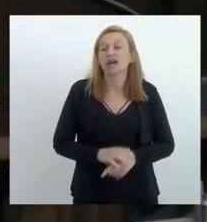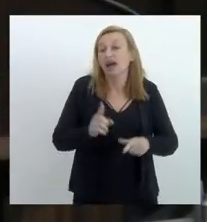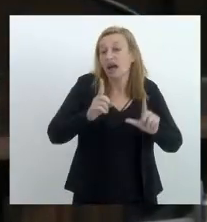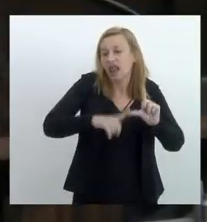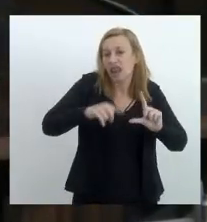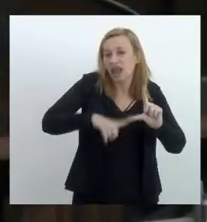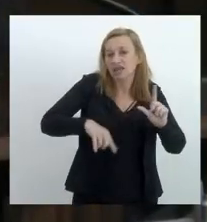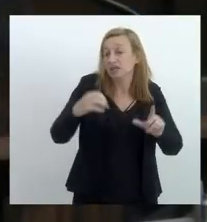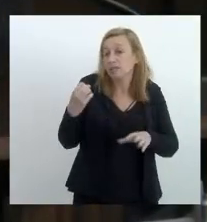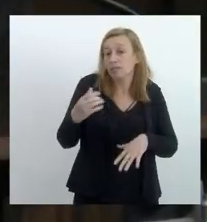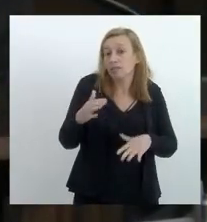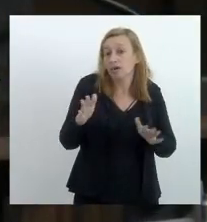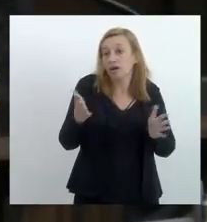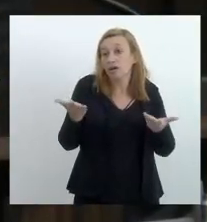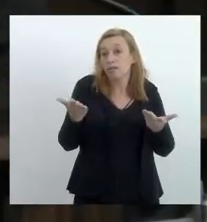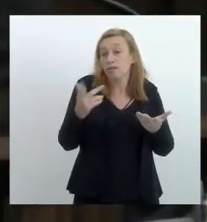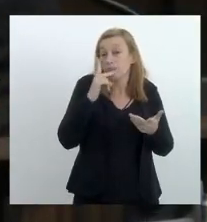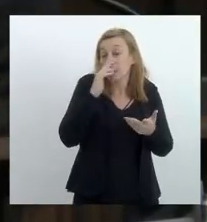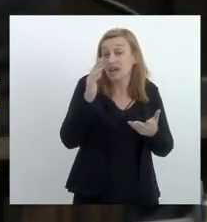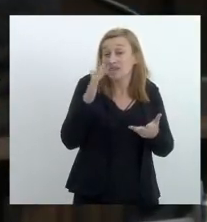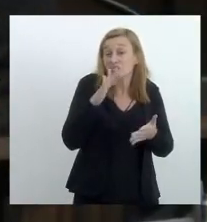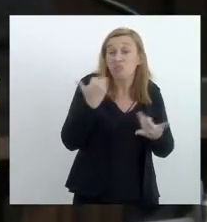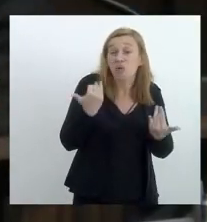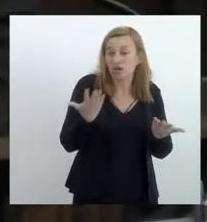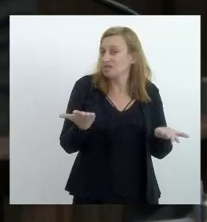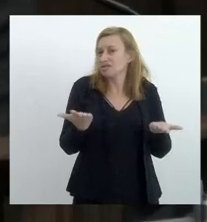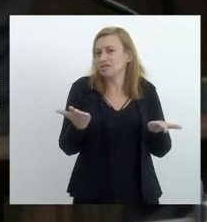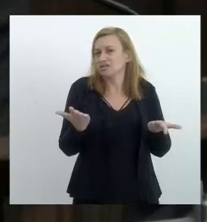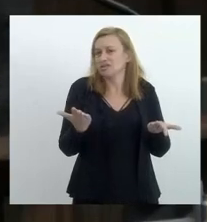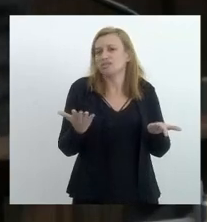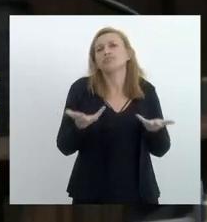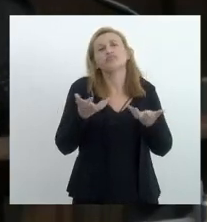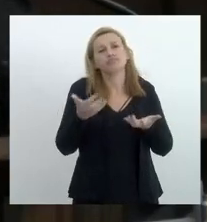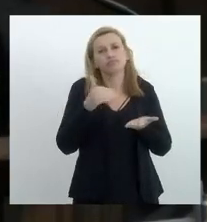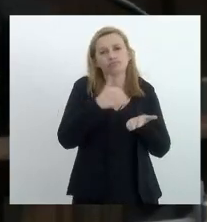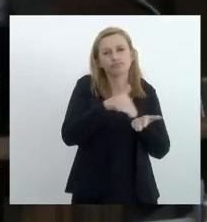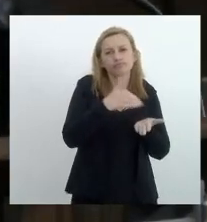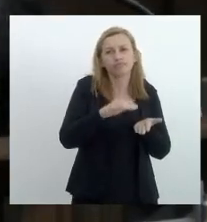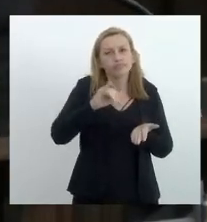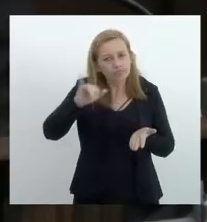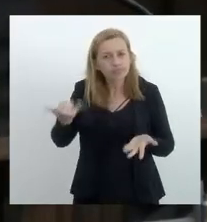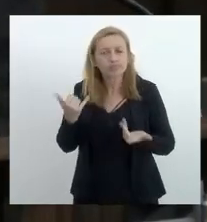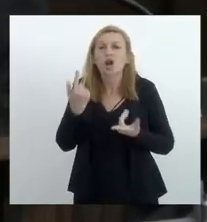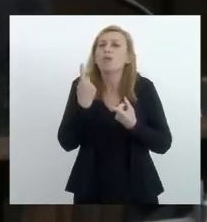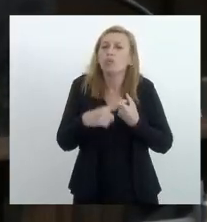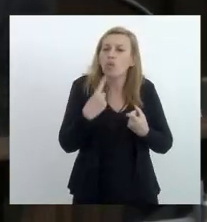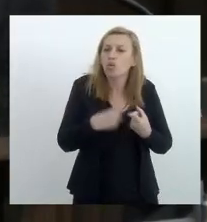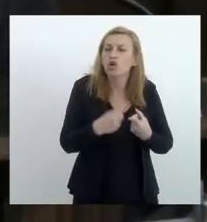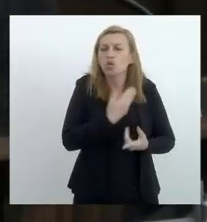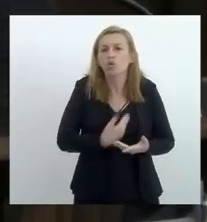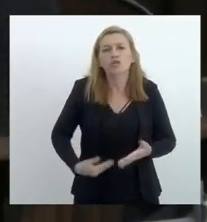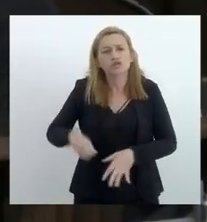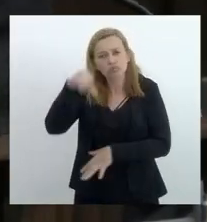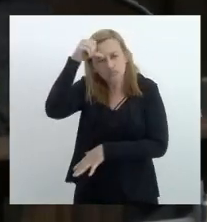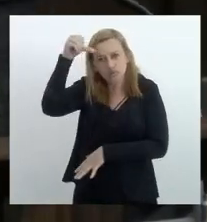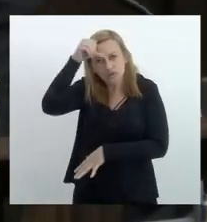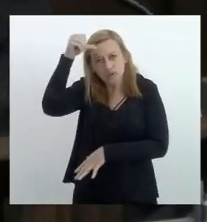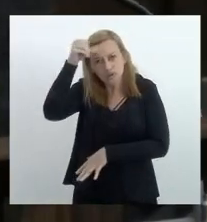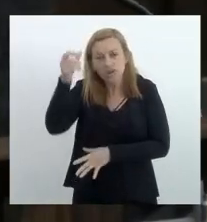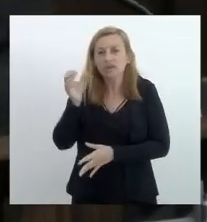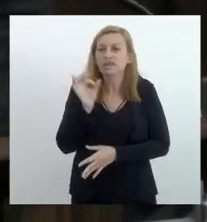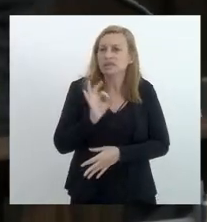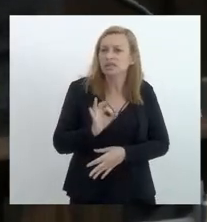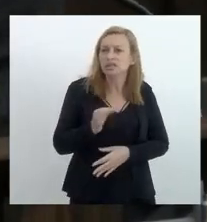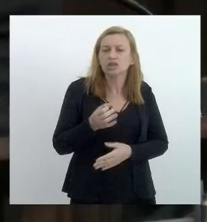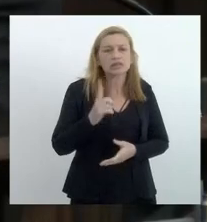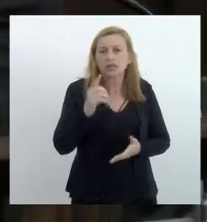da Constituição Estadual. Então, queria aproveitar a ocasião, secretário Nelson Rocha, secretário Zamit, por que que o governo Cláudio Castro, afinal de